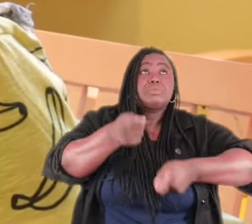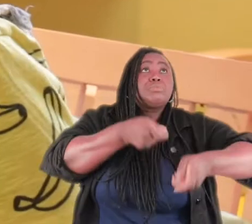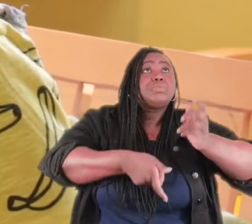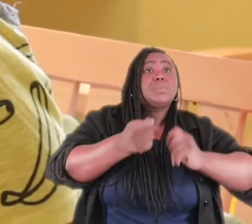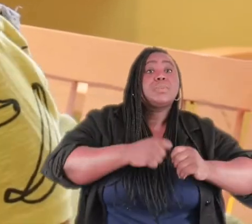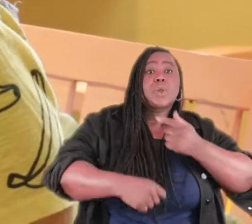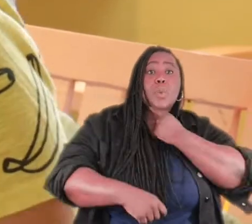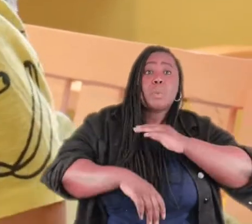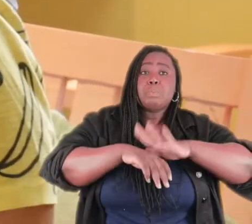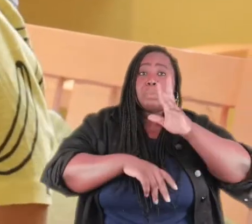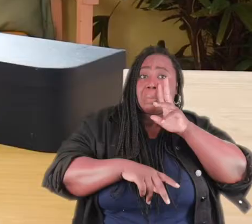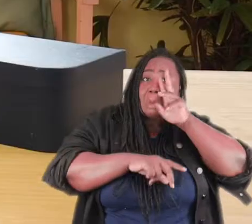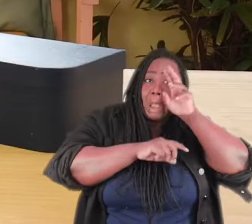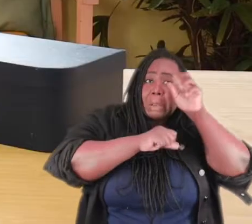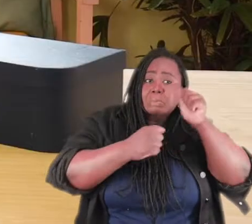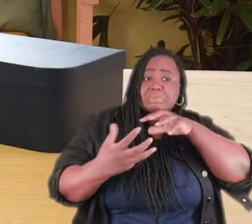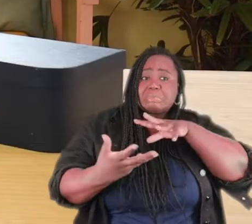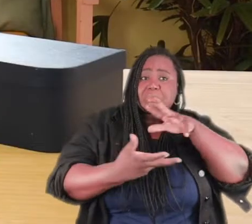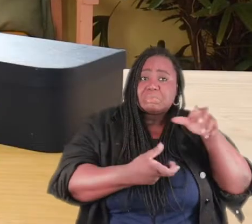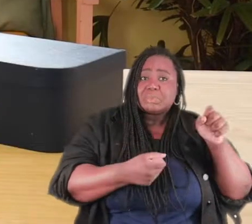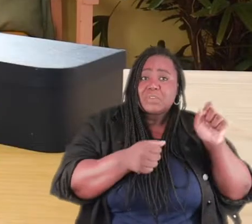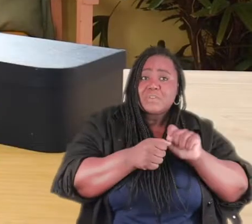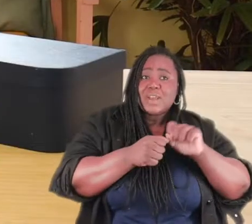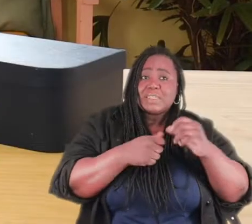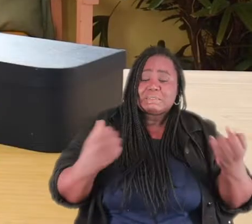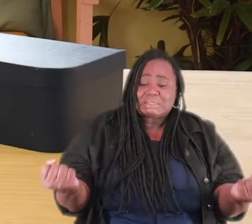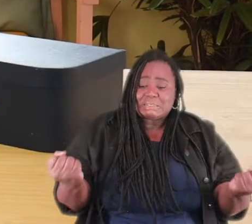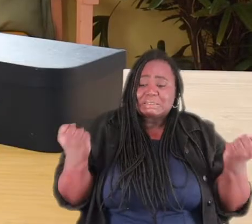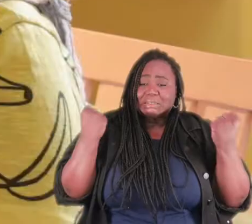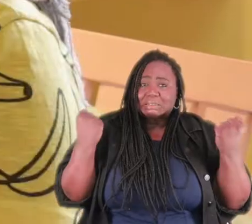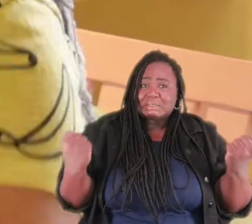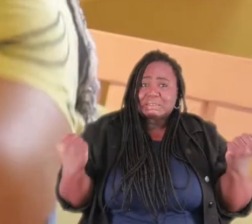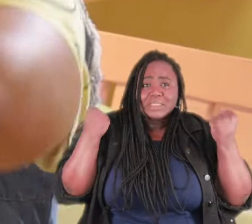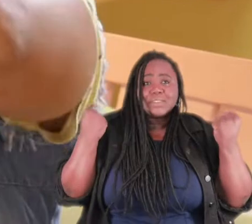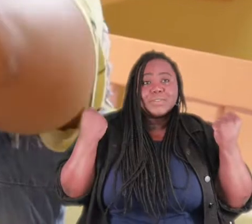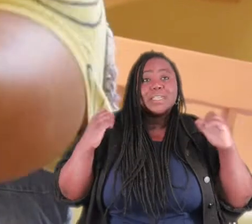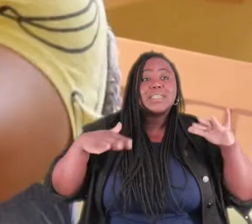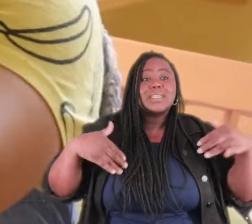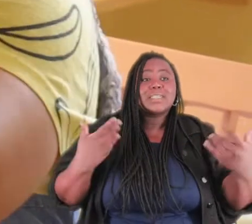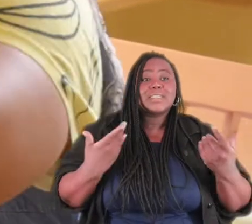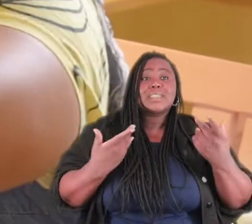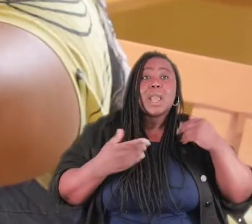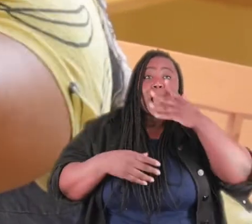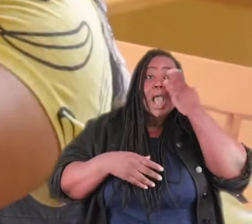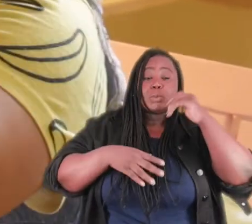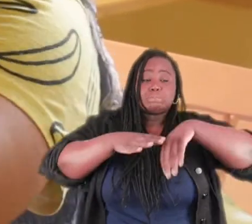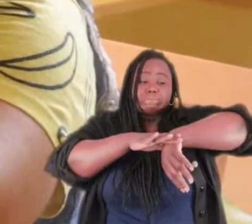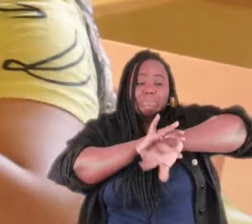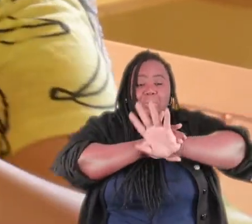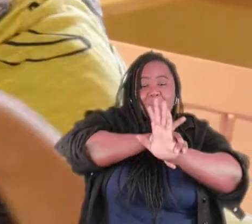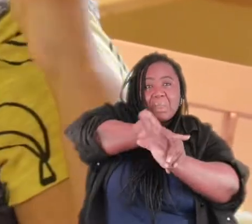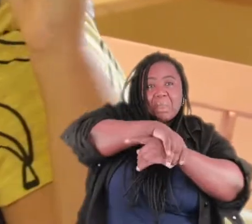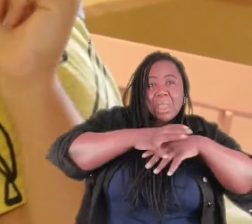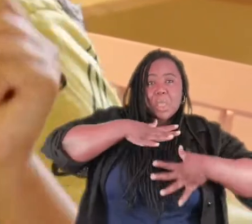O homem mais forte do mundo, seus halteres levantava, enquanto a contorcionista o